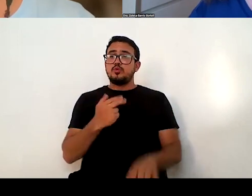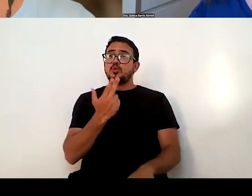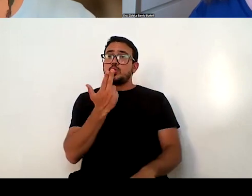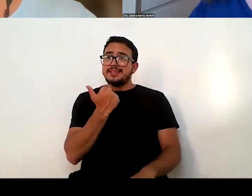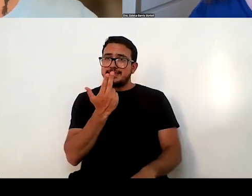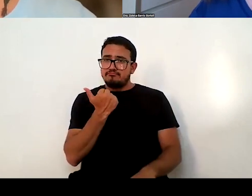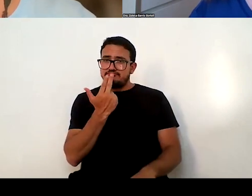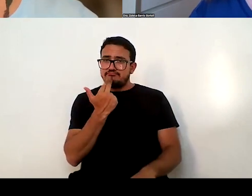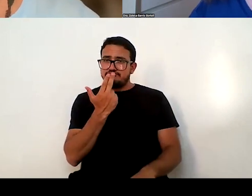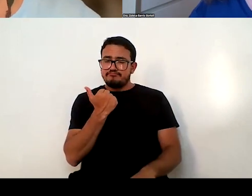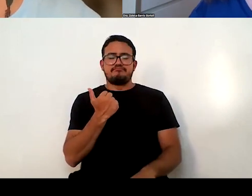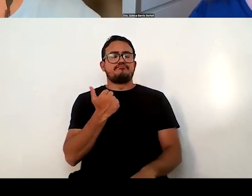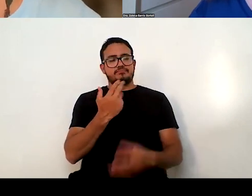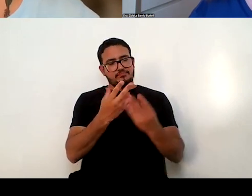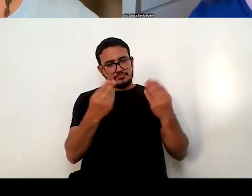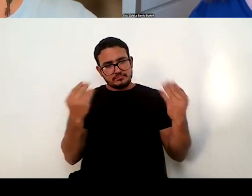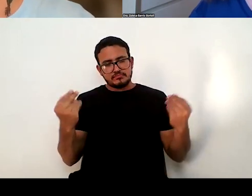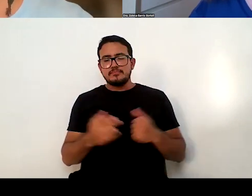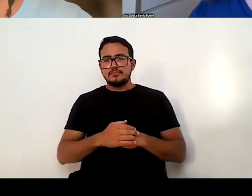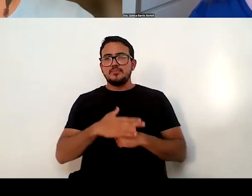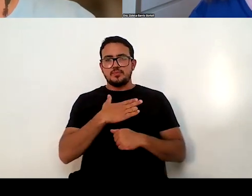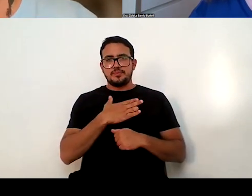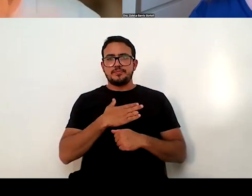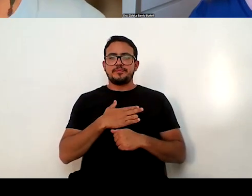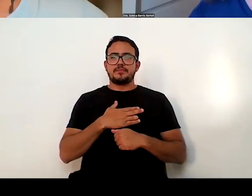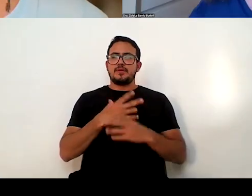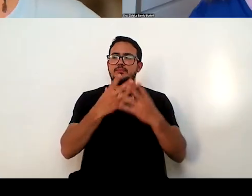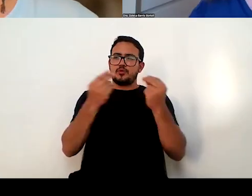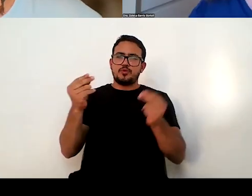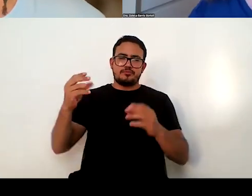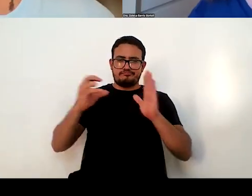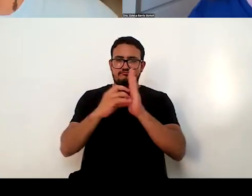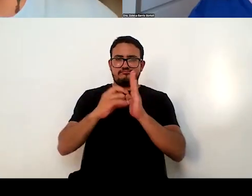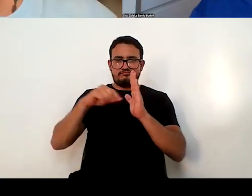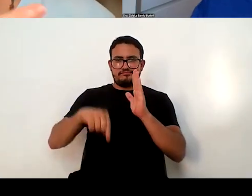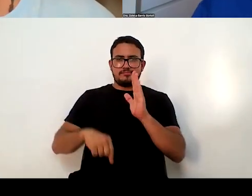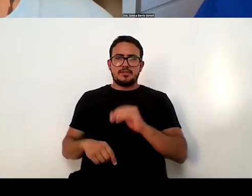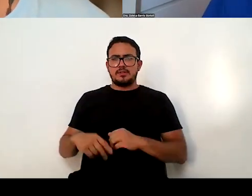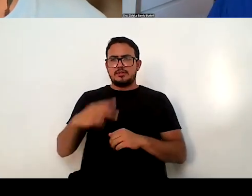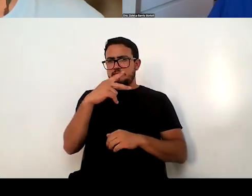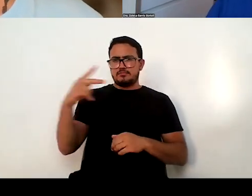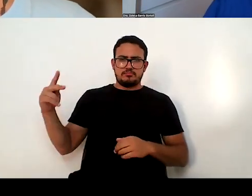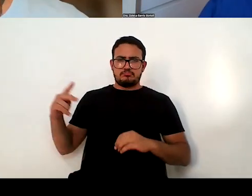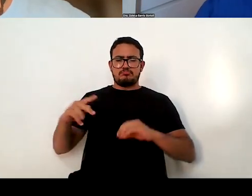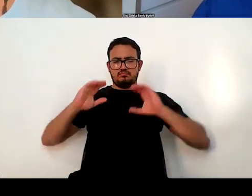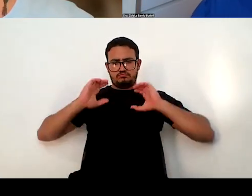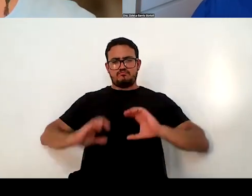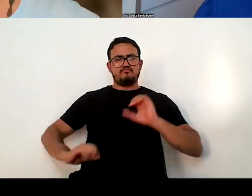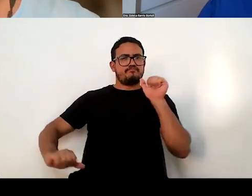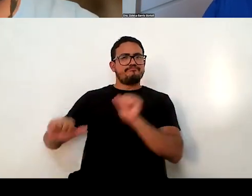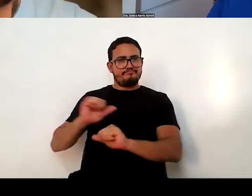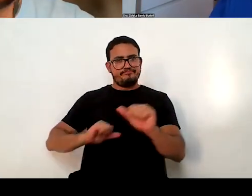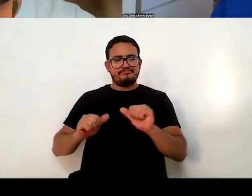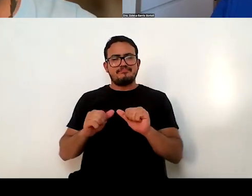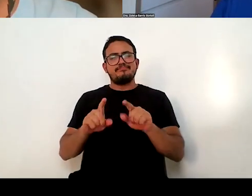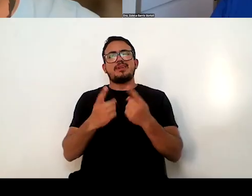grande mudança mesmo de comportamento aqui entre os servidores na questão da alimentação, mas ainda surgem muitas dúvidas, né? Porque pensando na pessoa